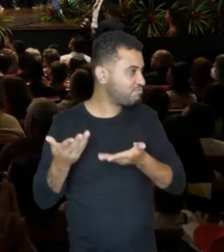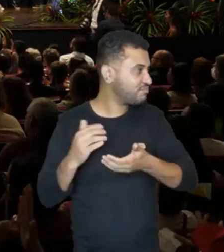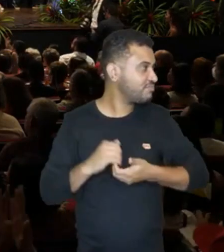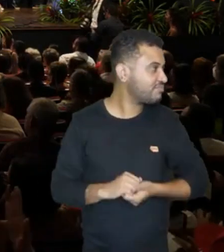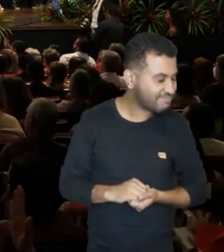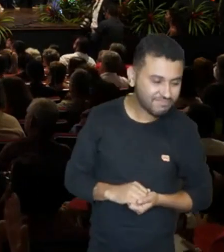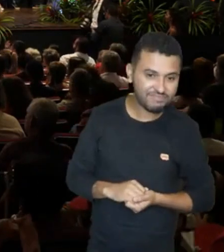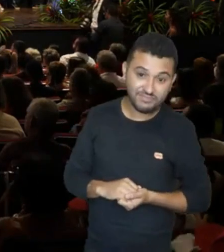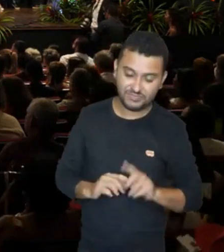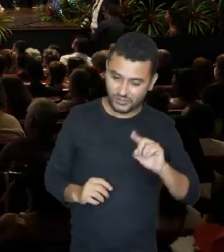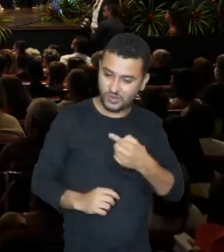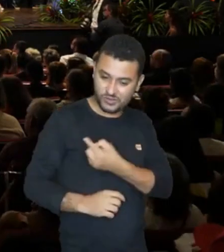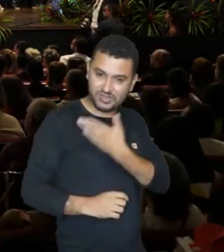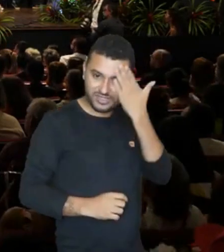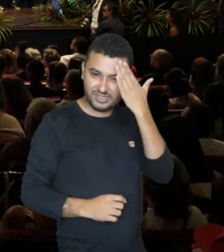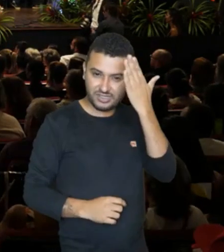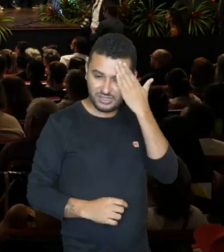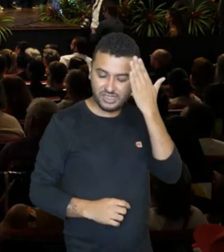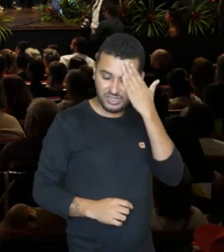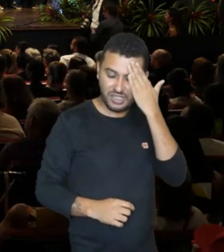A gente sabe que